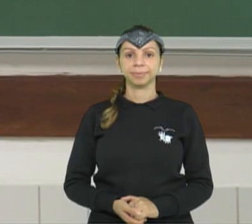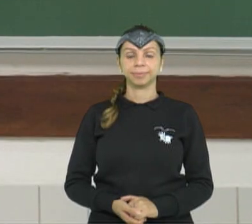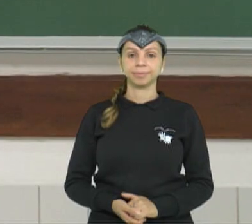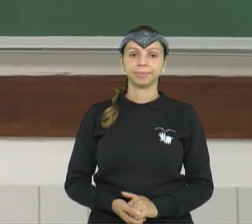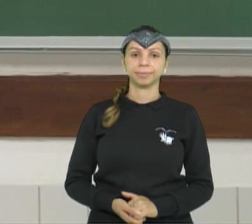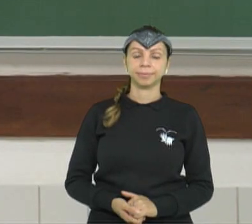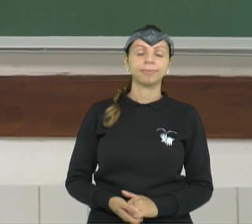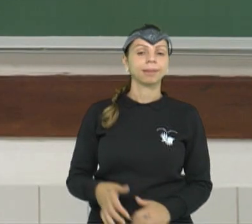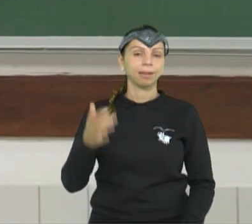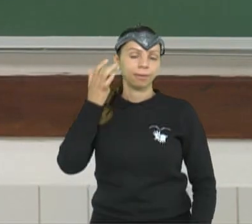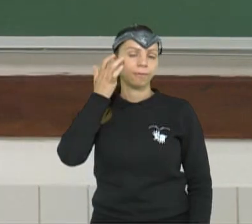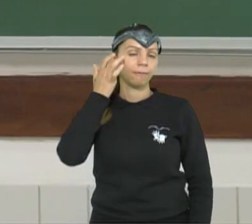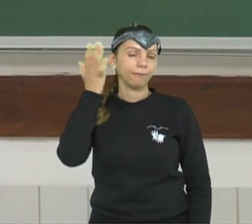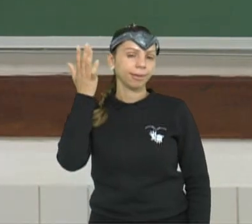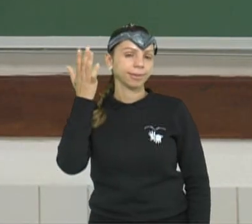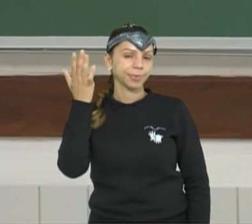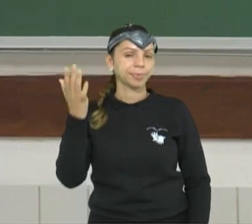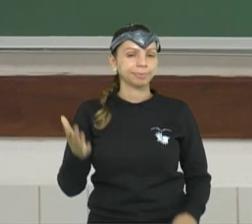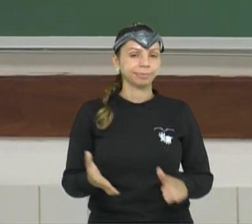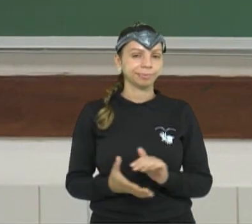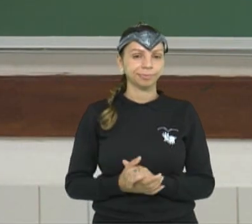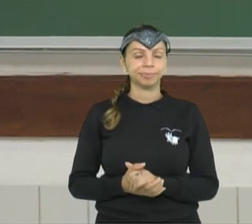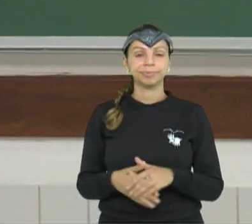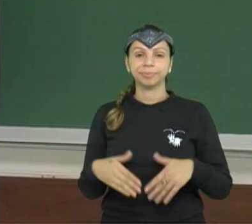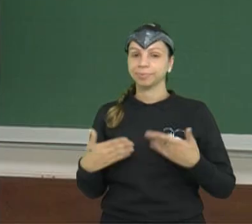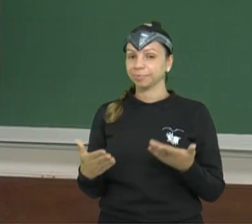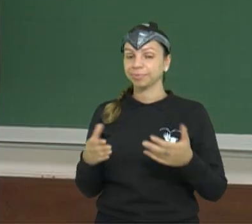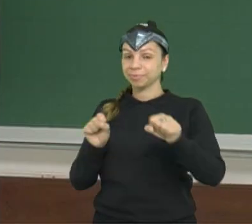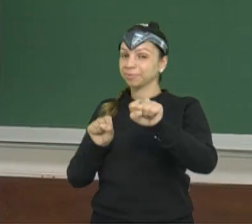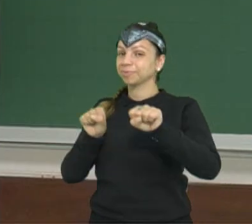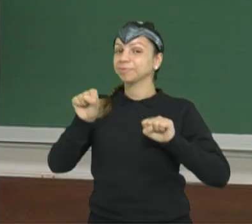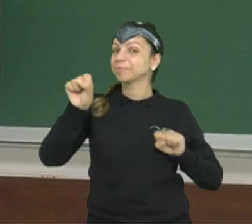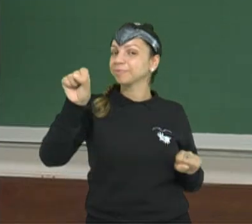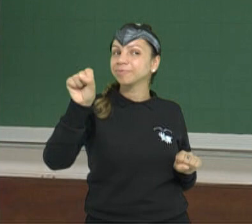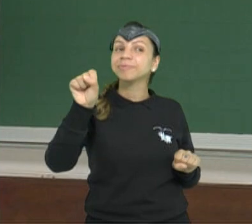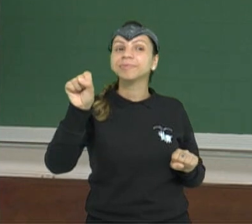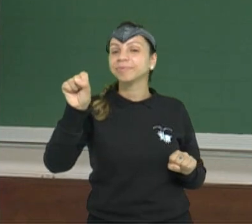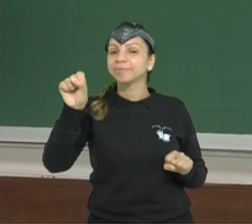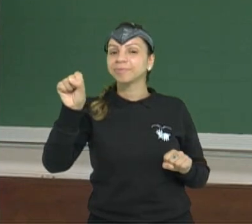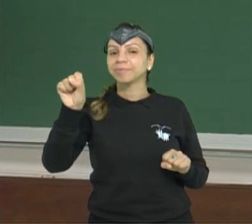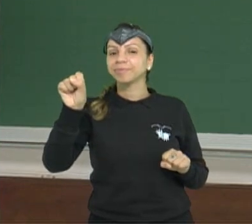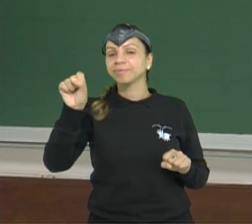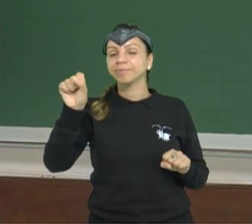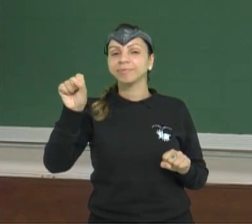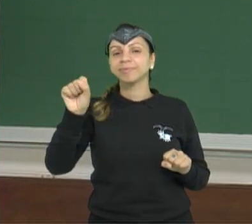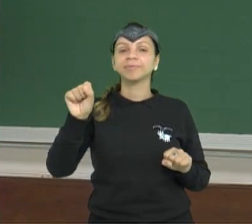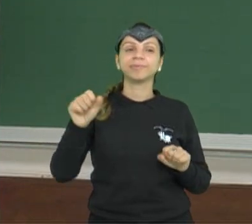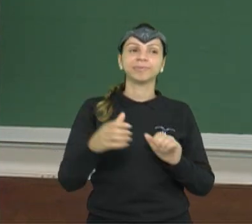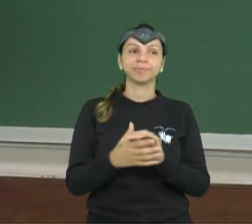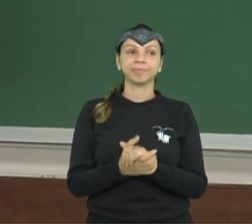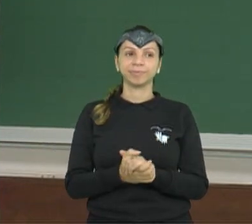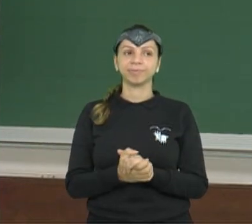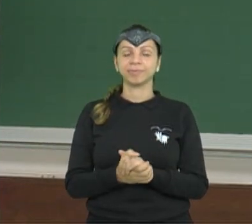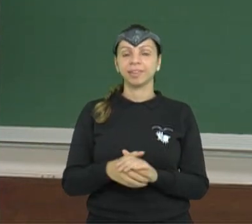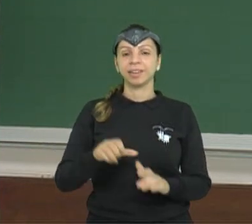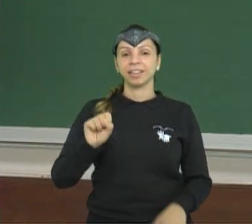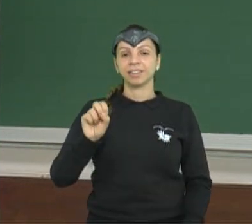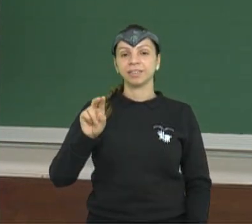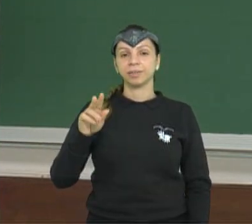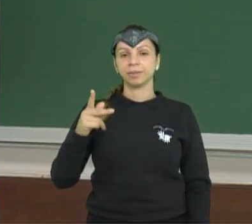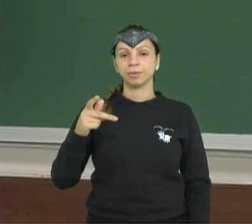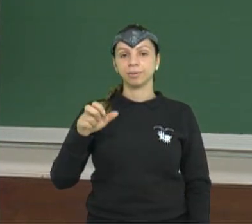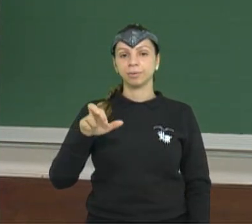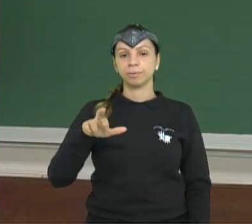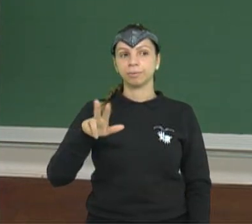Essas ficaram fáceis, não ficaram? Então, super-herói é o nosso superhero e